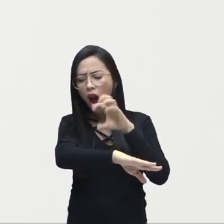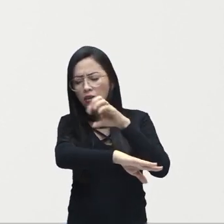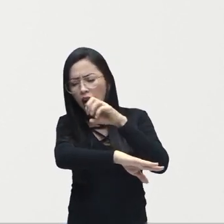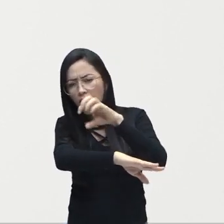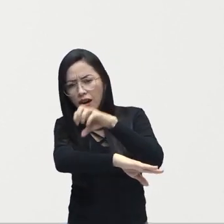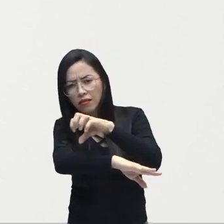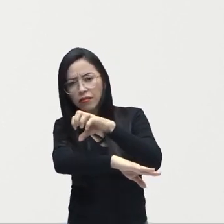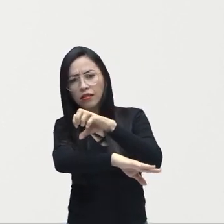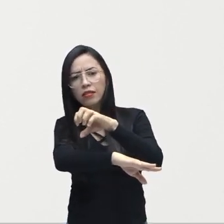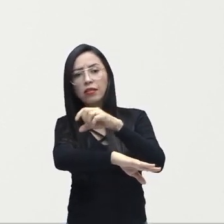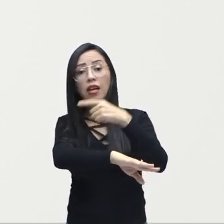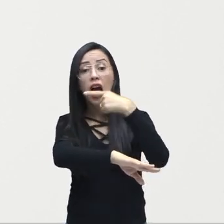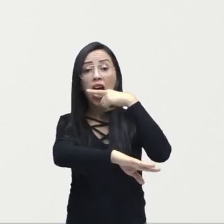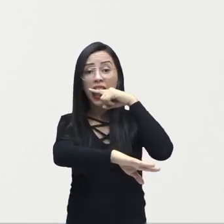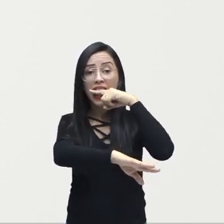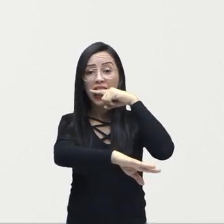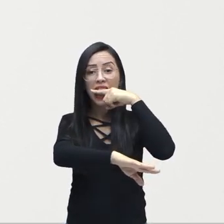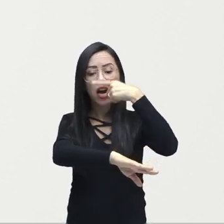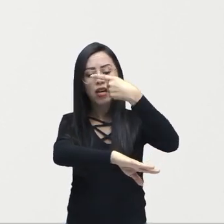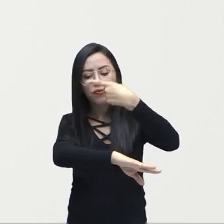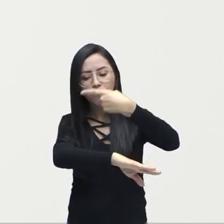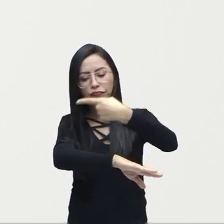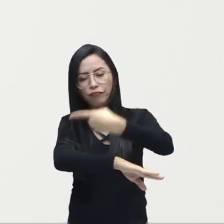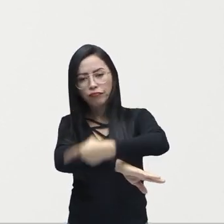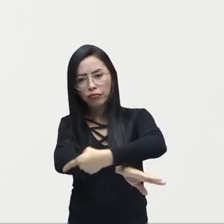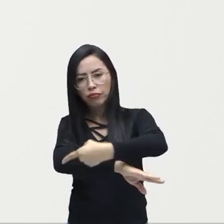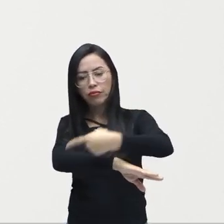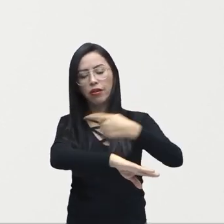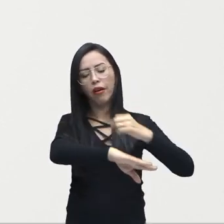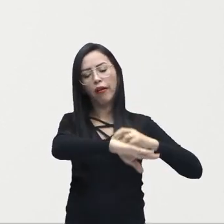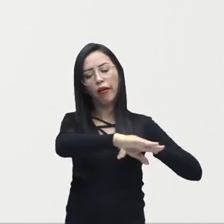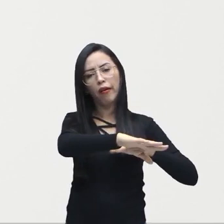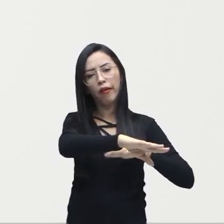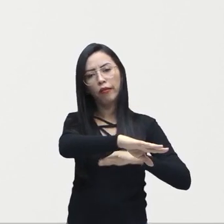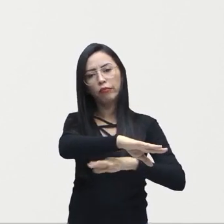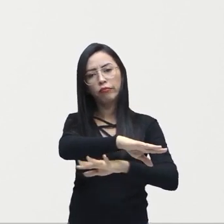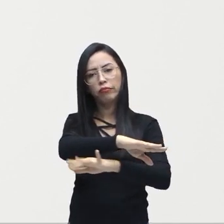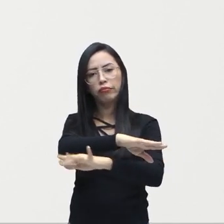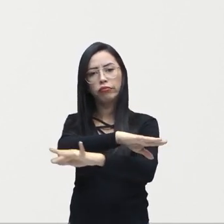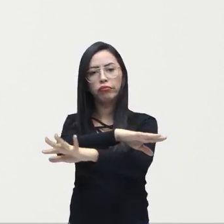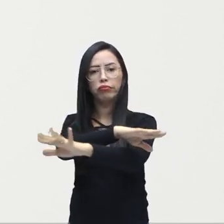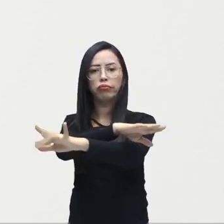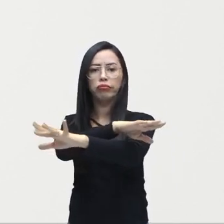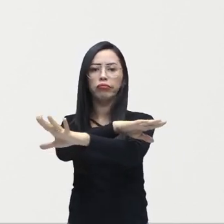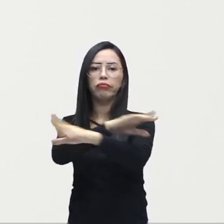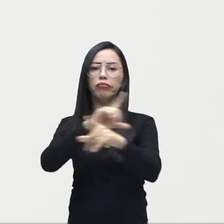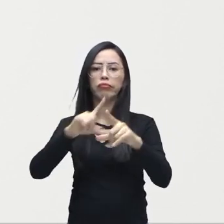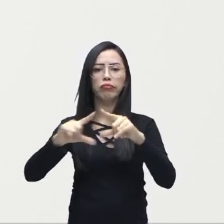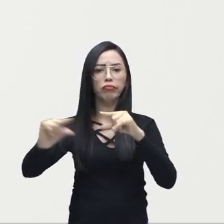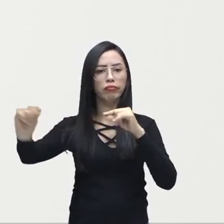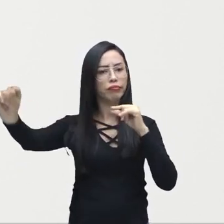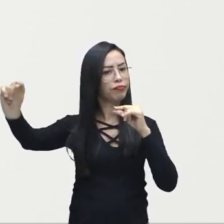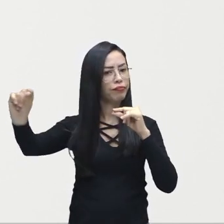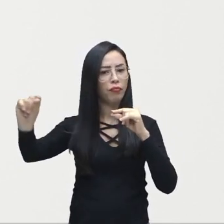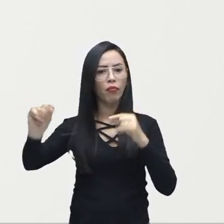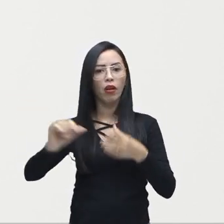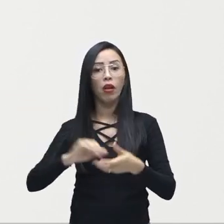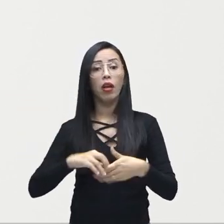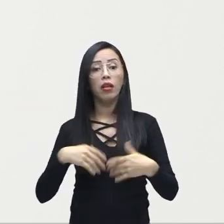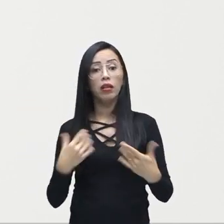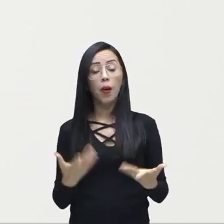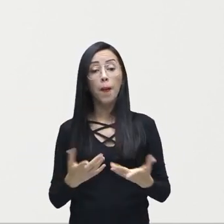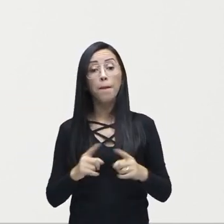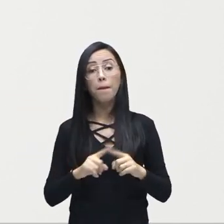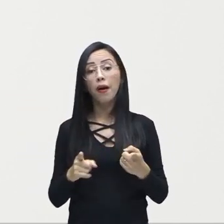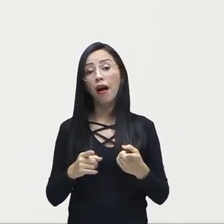latir. Mal, porém, abriu a boca, seu próprio osso caiu na água e se perdeu para sempre. Mais